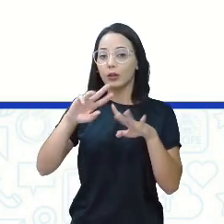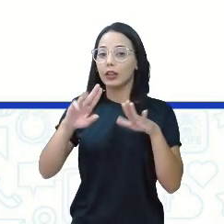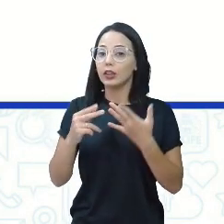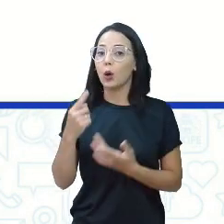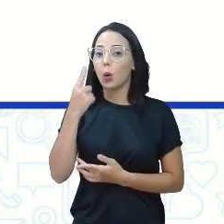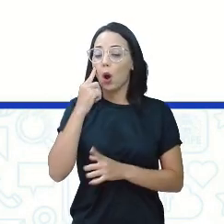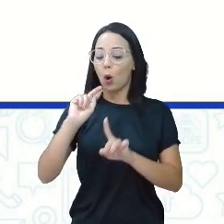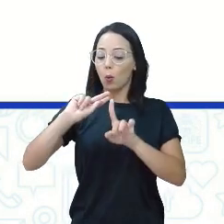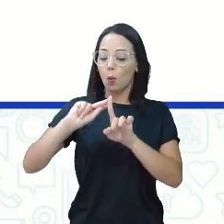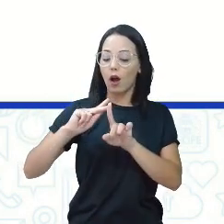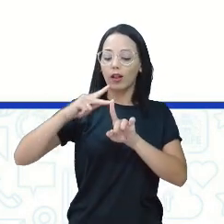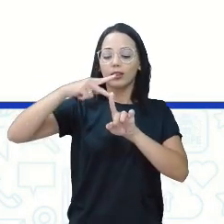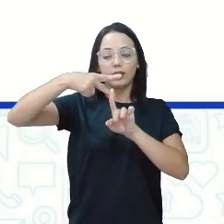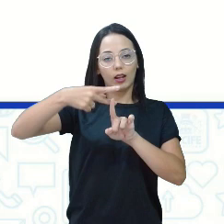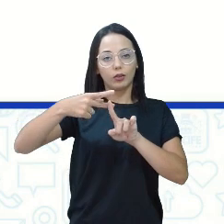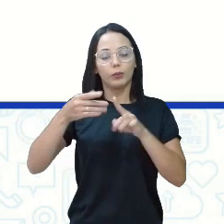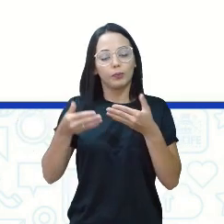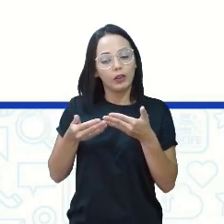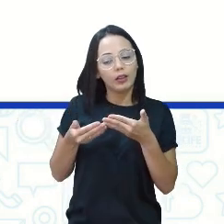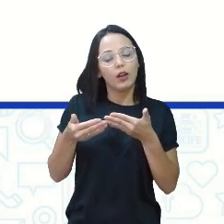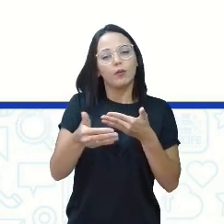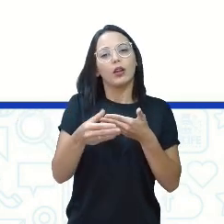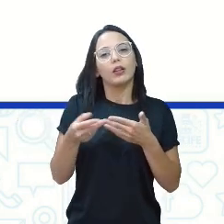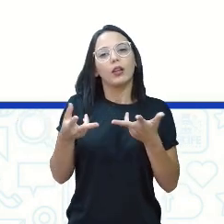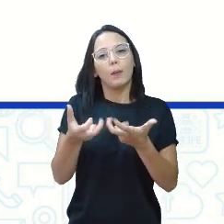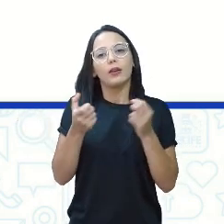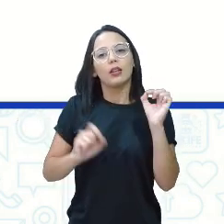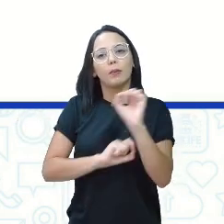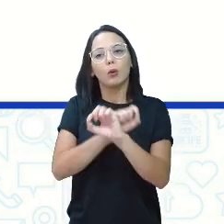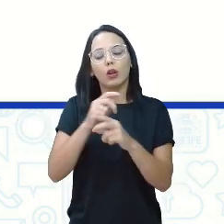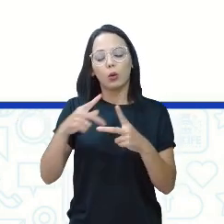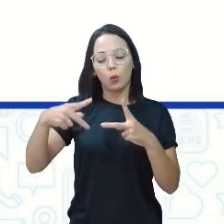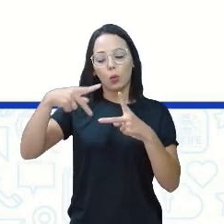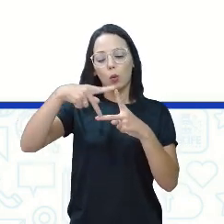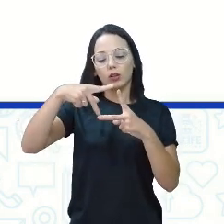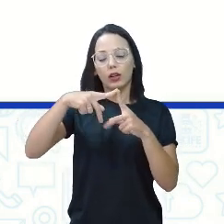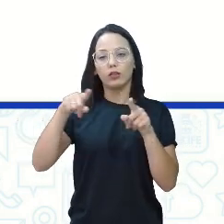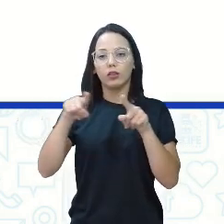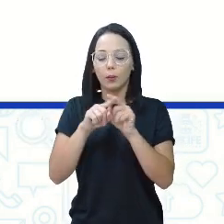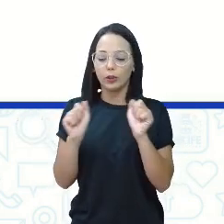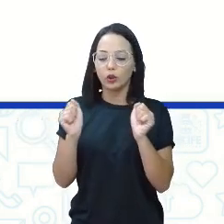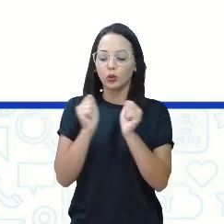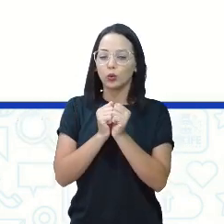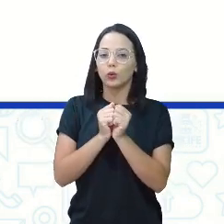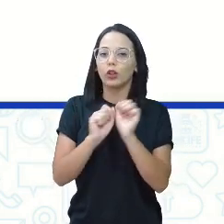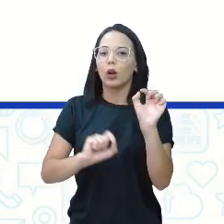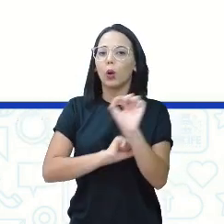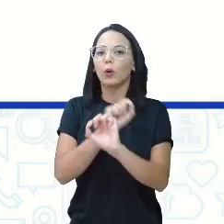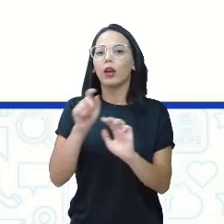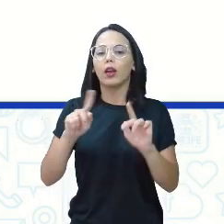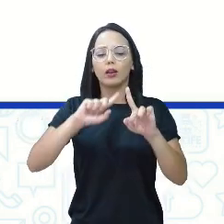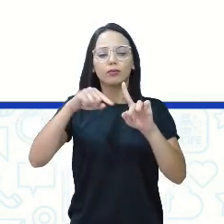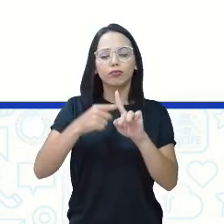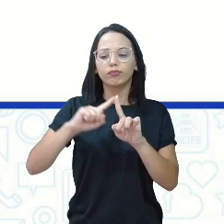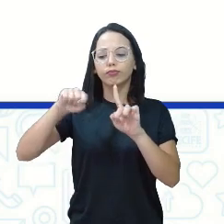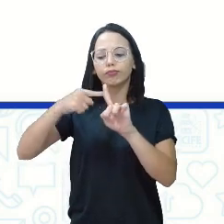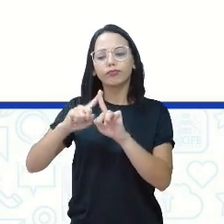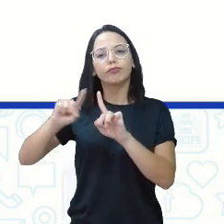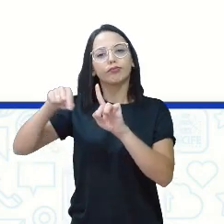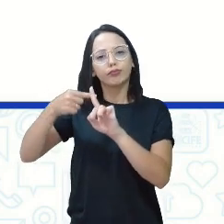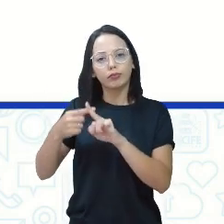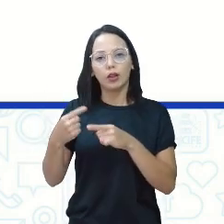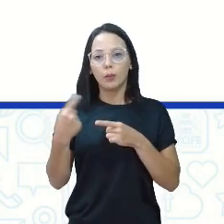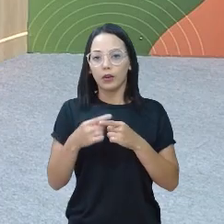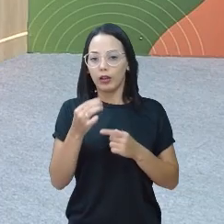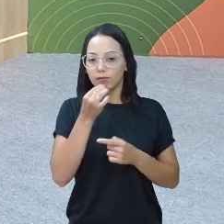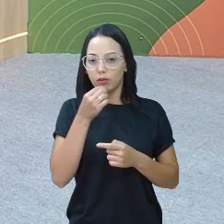um quadrado. Mais na frente, a gente vai ver que esse quadrado também junta com a ideia de multiplicação, né? Quando a gente for trabalhar